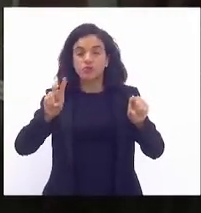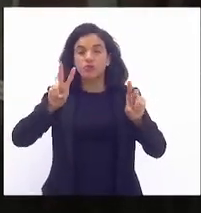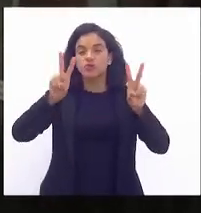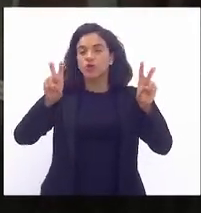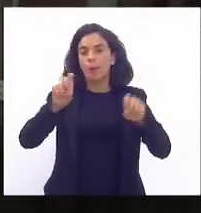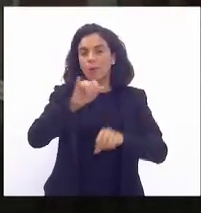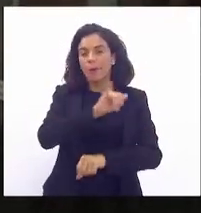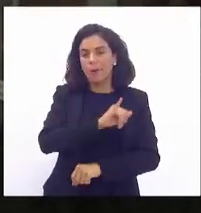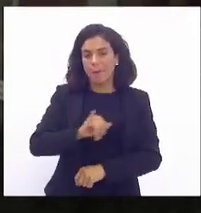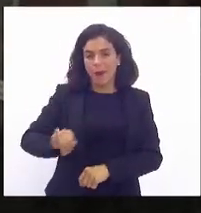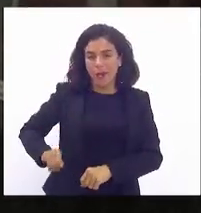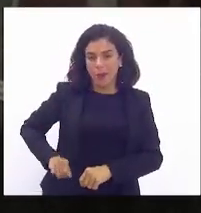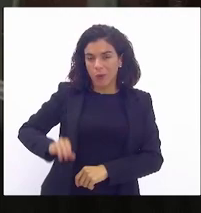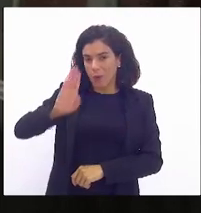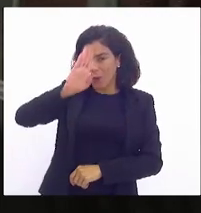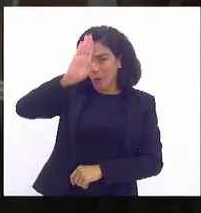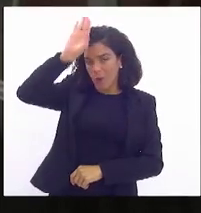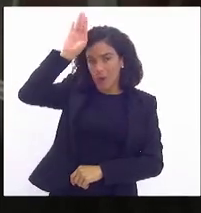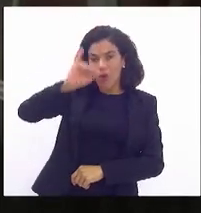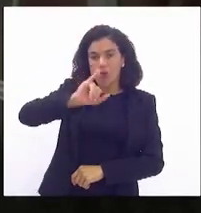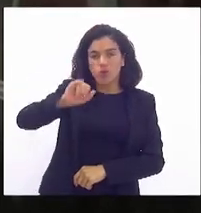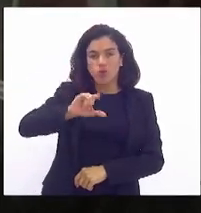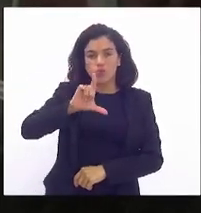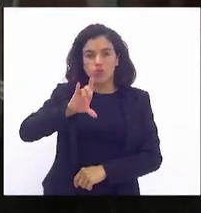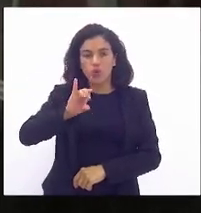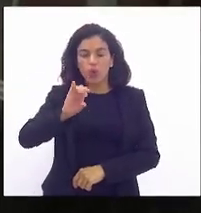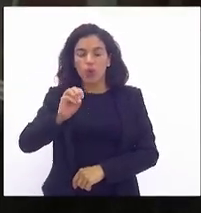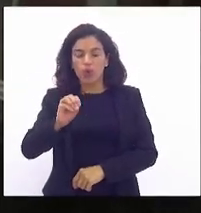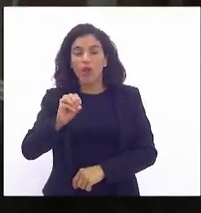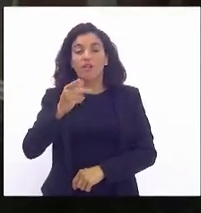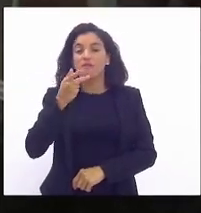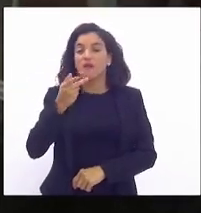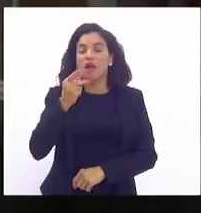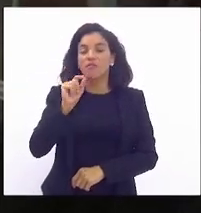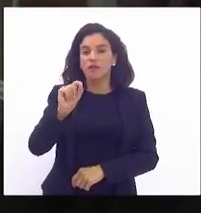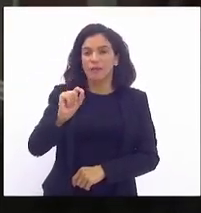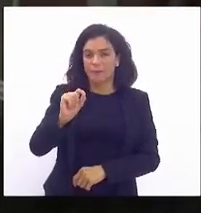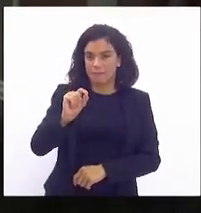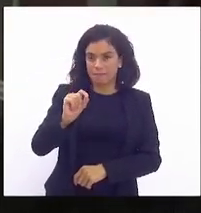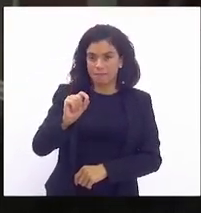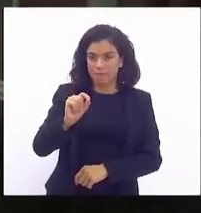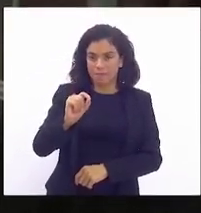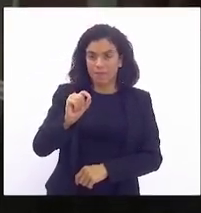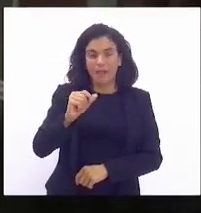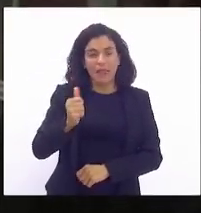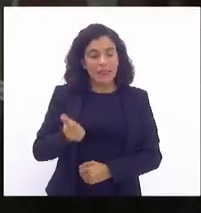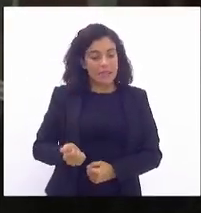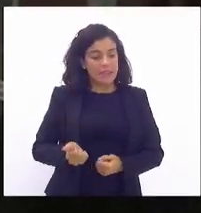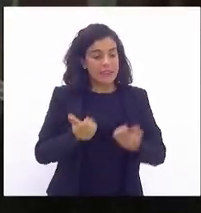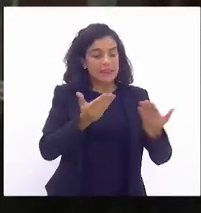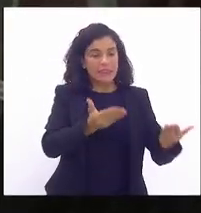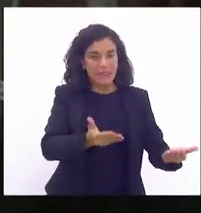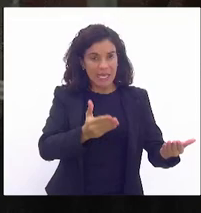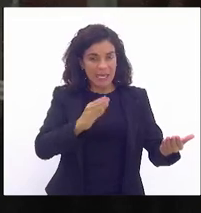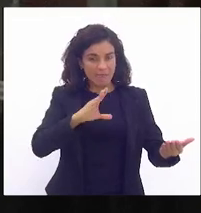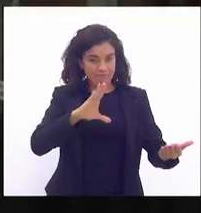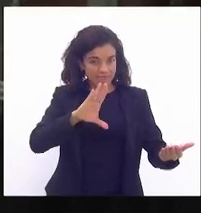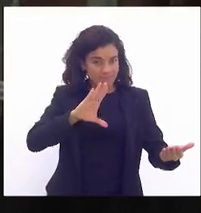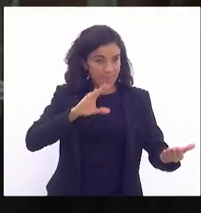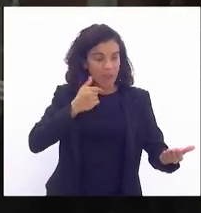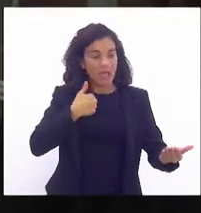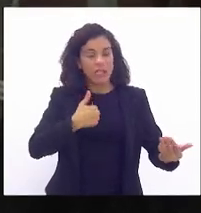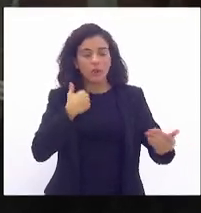Júlio César, em a qual ele afirmava o seguinte: a mulher de César deve estar acima de qualquer